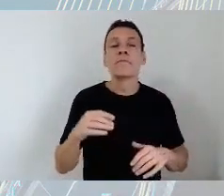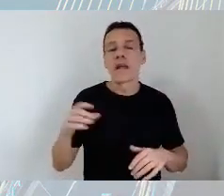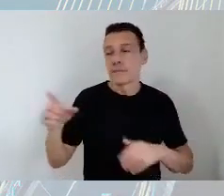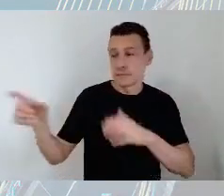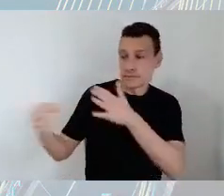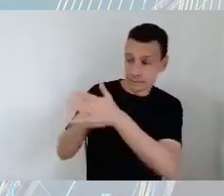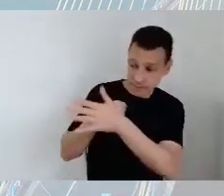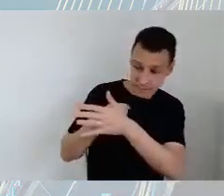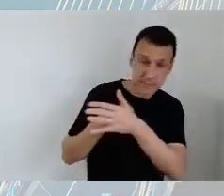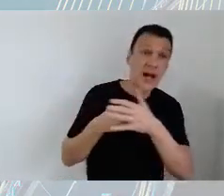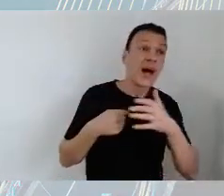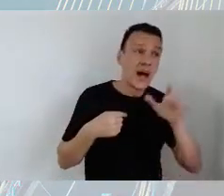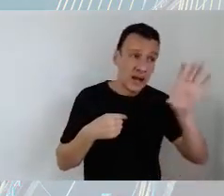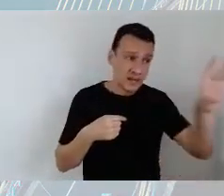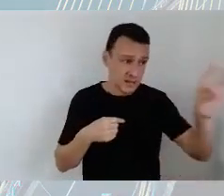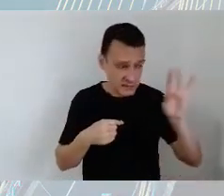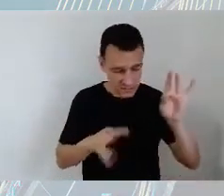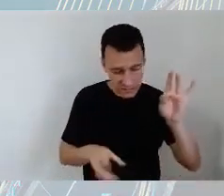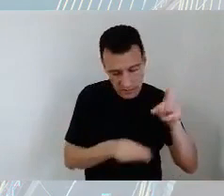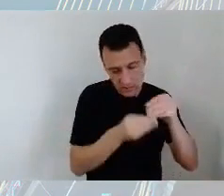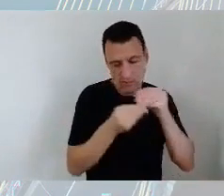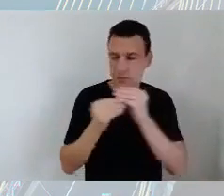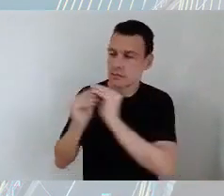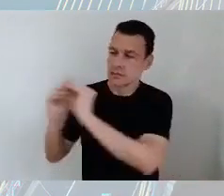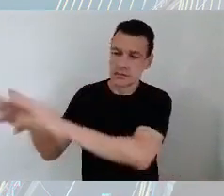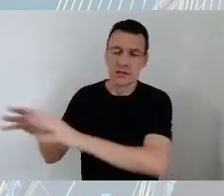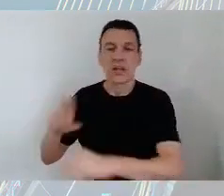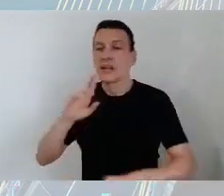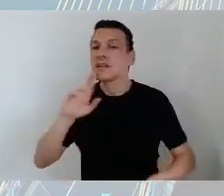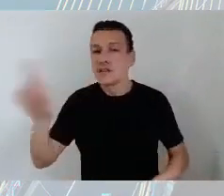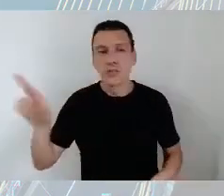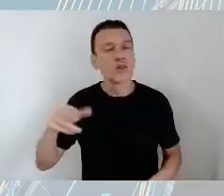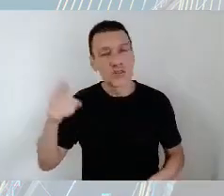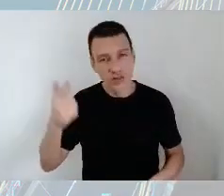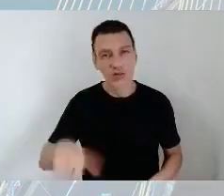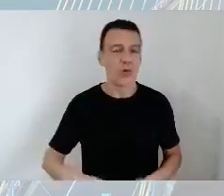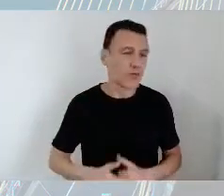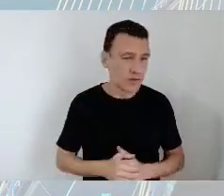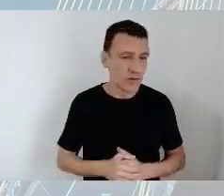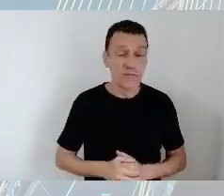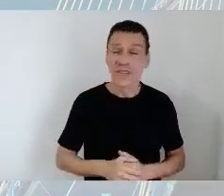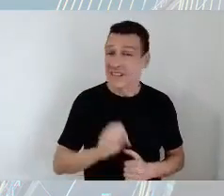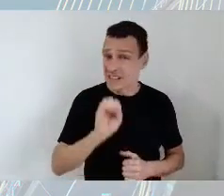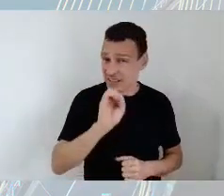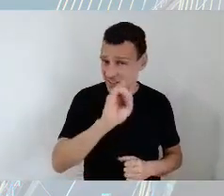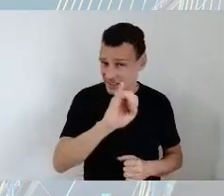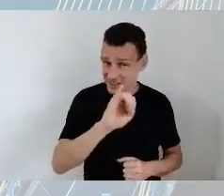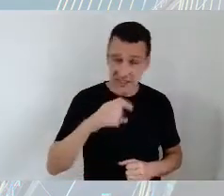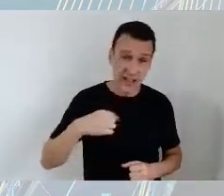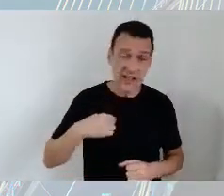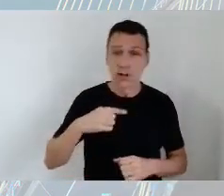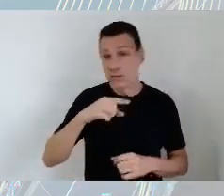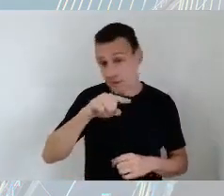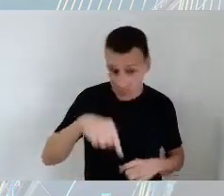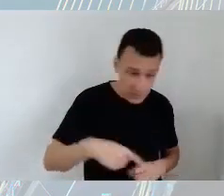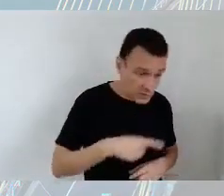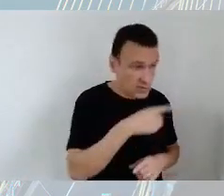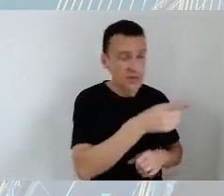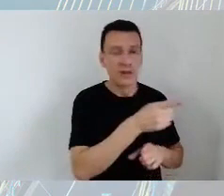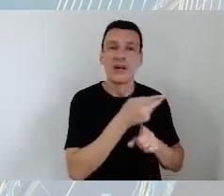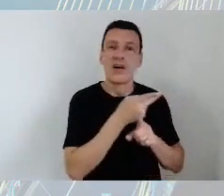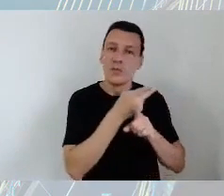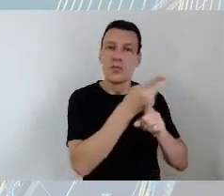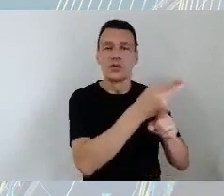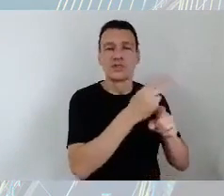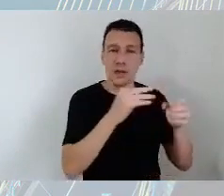novamente, já agregando o histórico do contexto. Então, se você não fizer esse processo de busca do banco se existir, ou cria um contexto